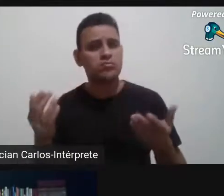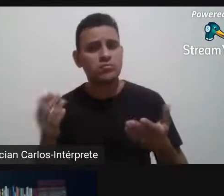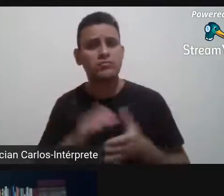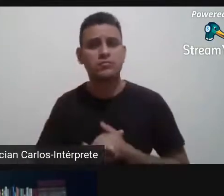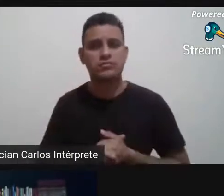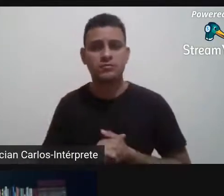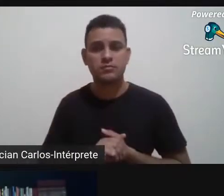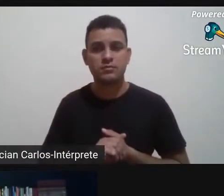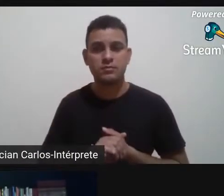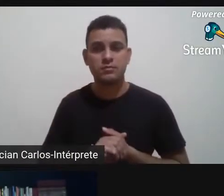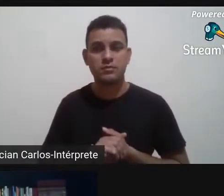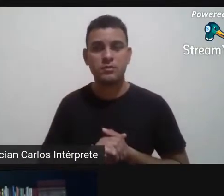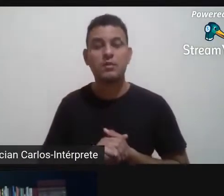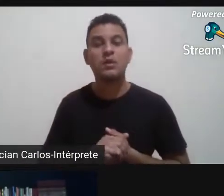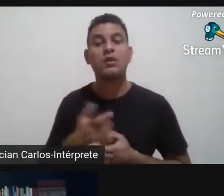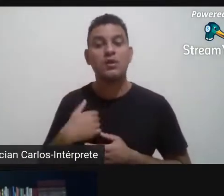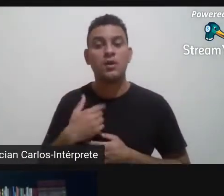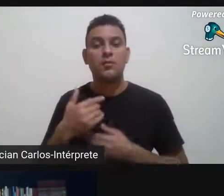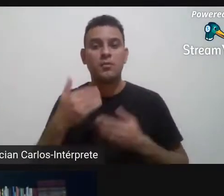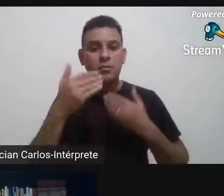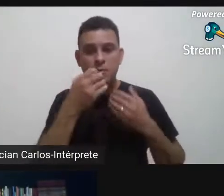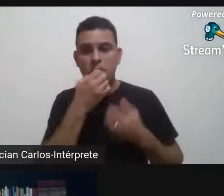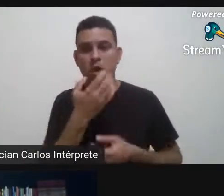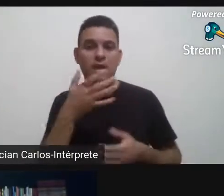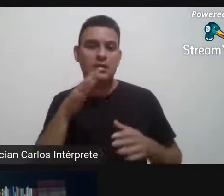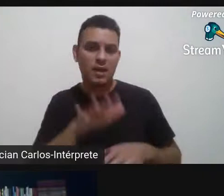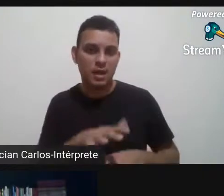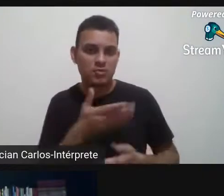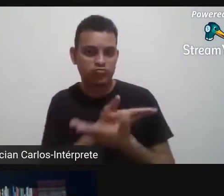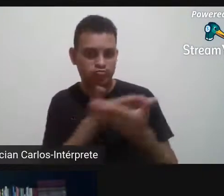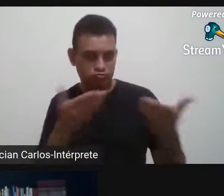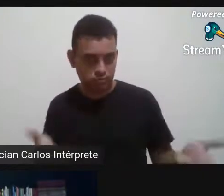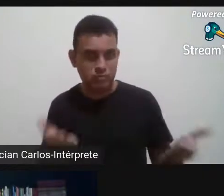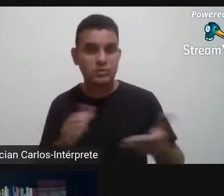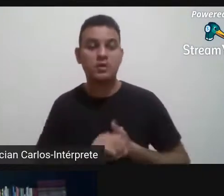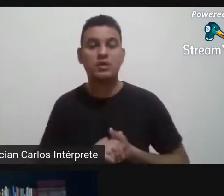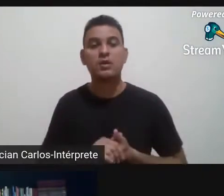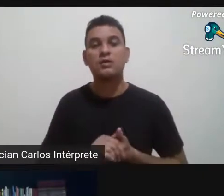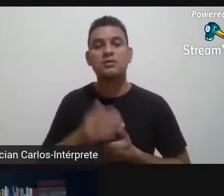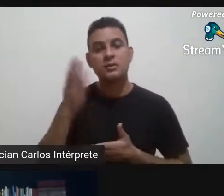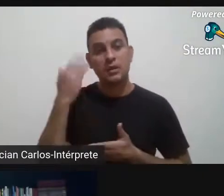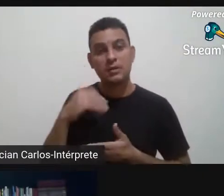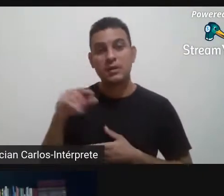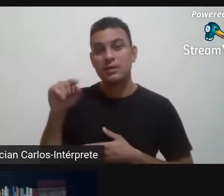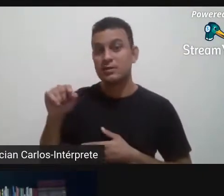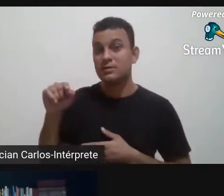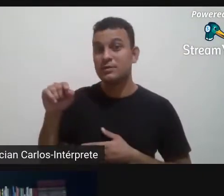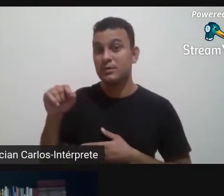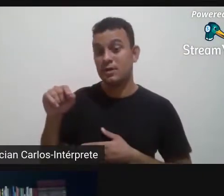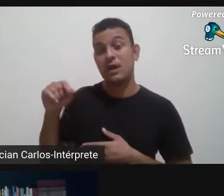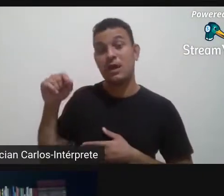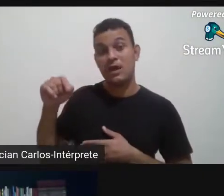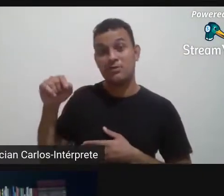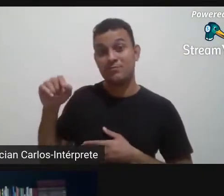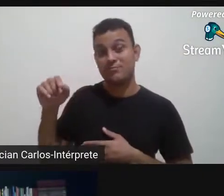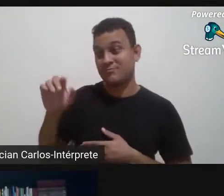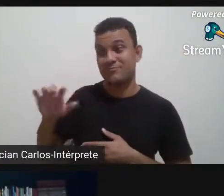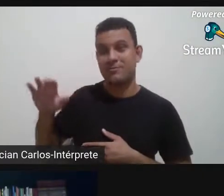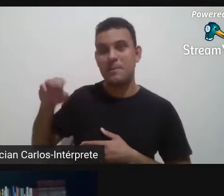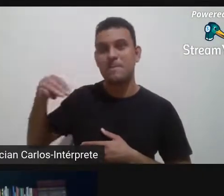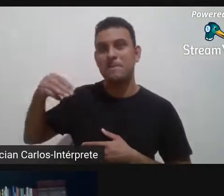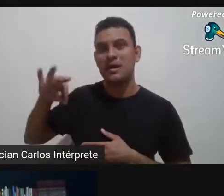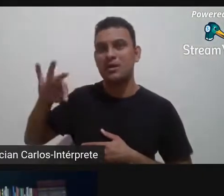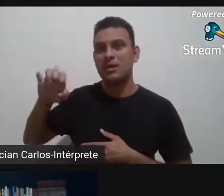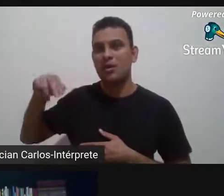Boa tarde, secretário. Boa tarde para todo mundo que está assistindo. E a gente sai da região noroeste do Espírito Santo, né, de